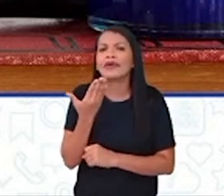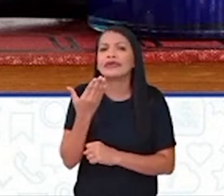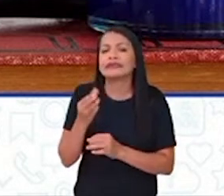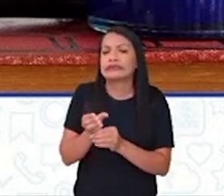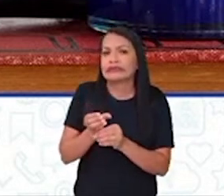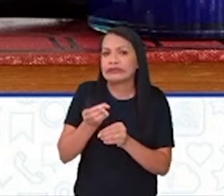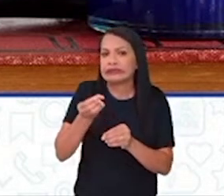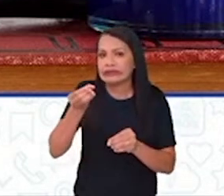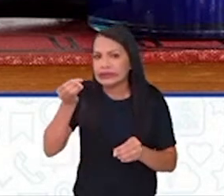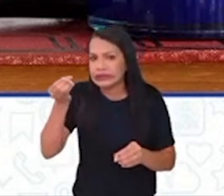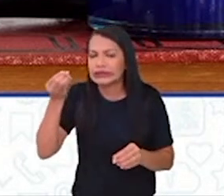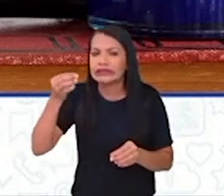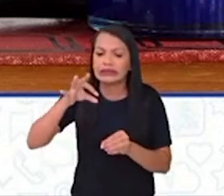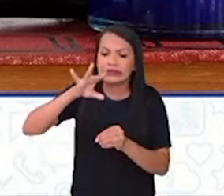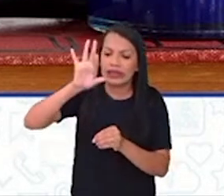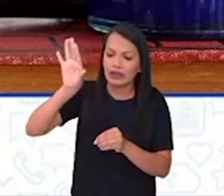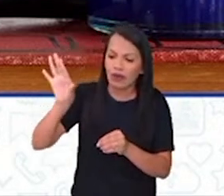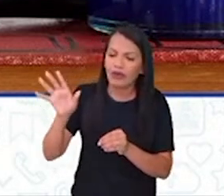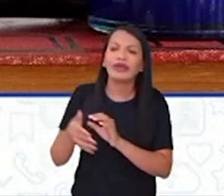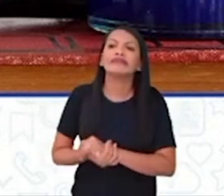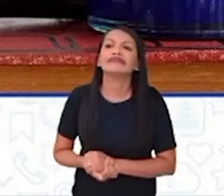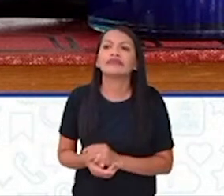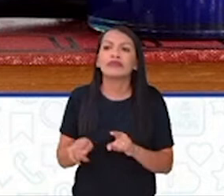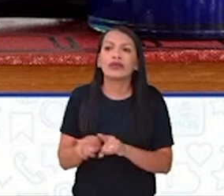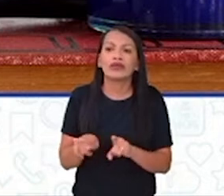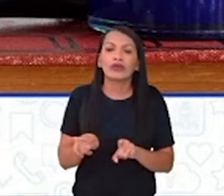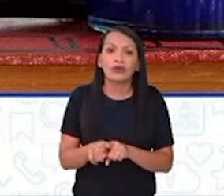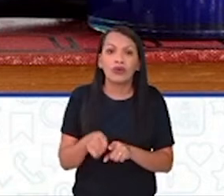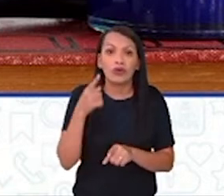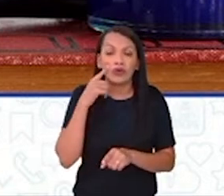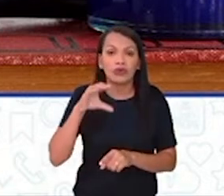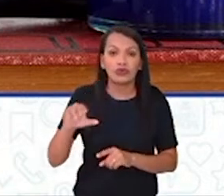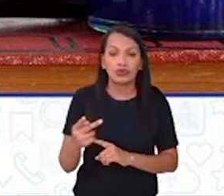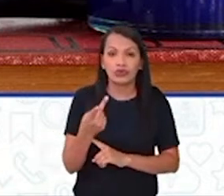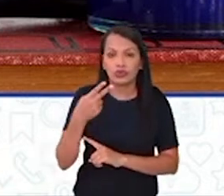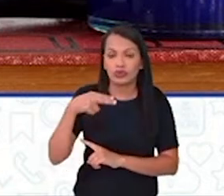hiperônimo, é o grupo amplo dos hipônimos. Batata, cenoura, chuchu.